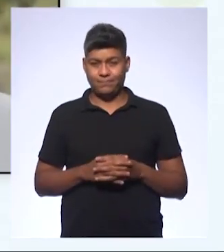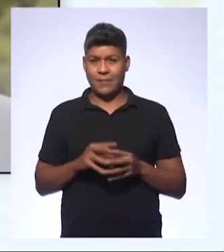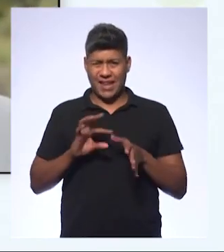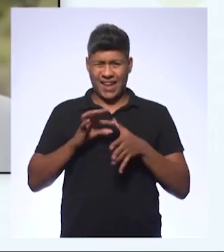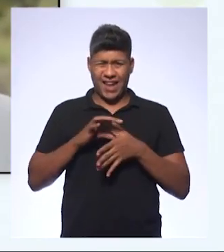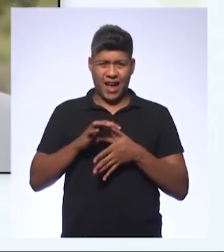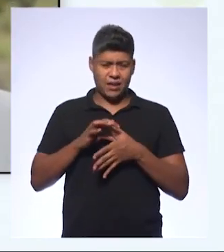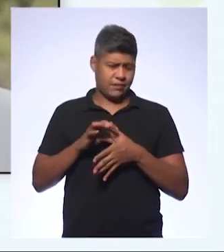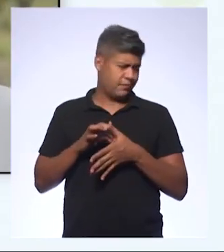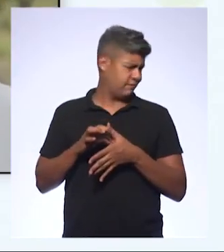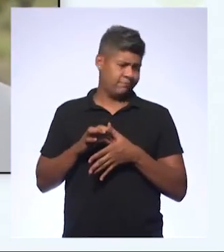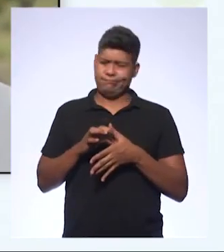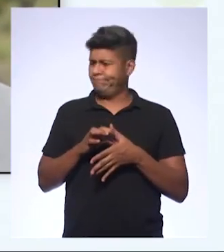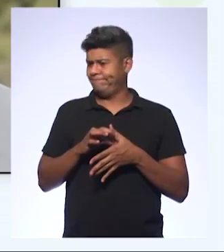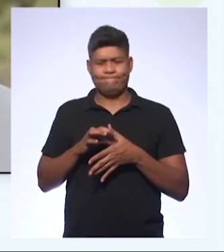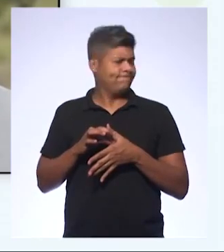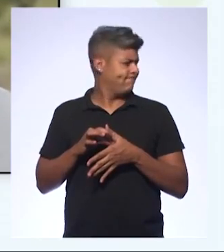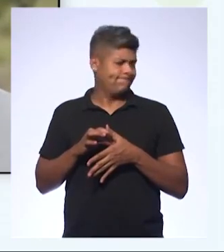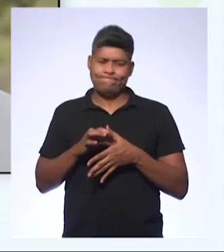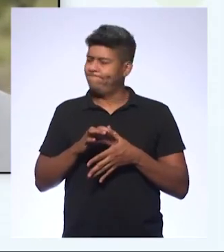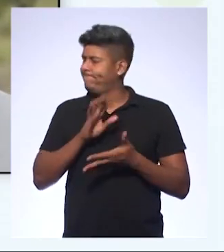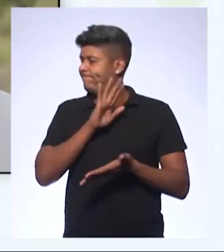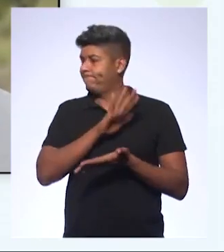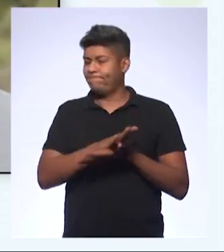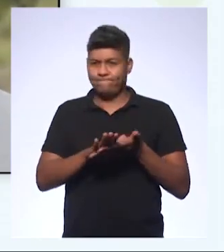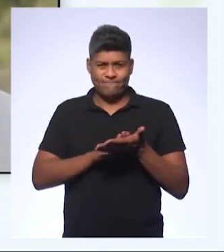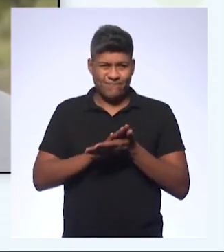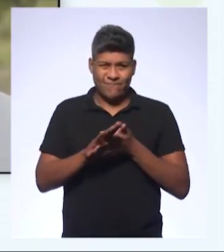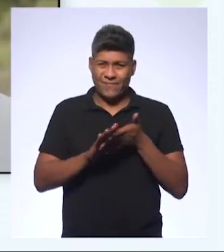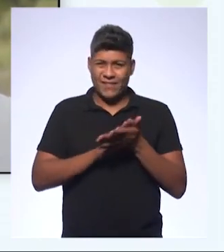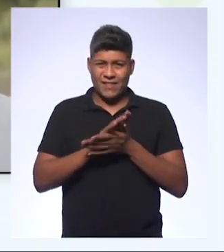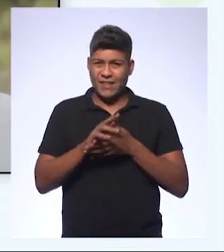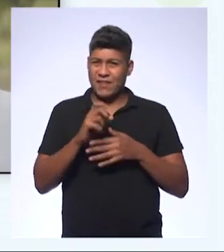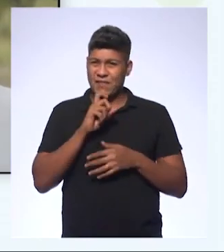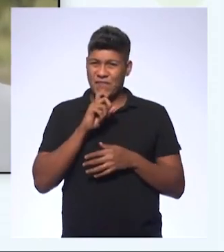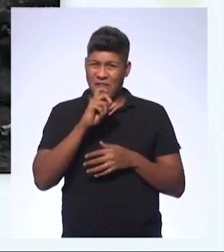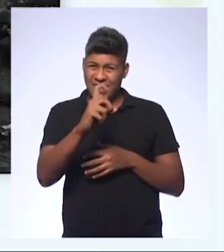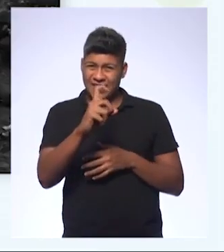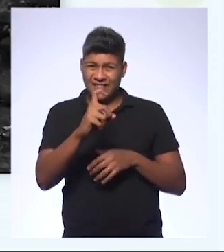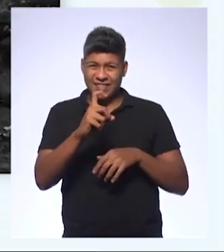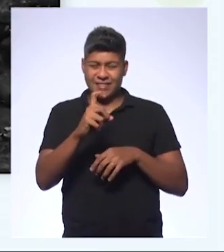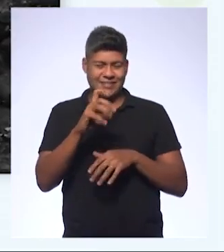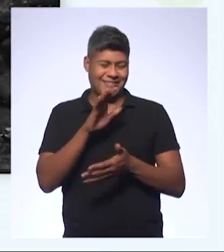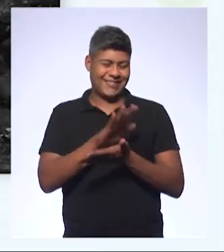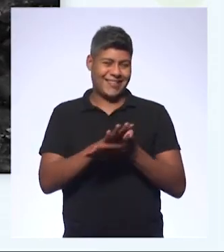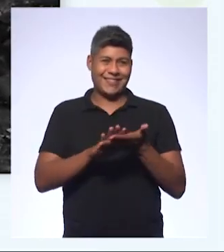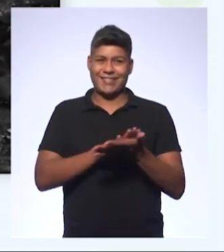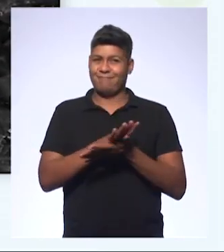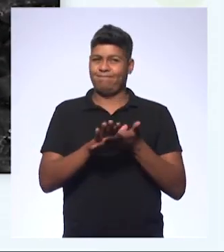Carne, a gente não comia. Verdura também não.